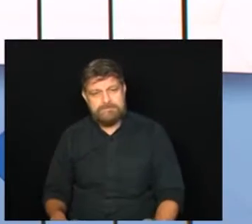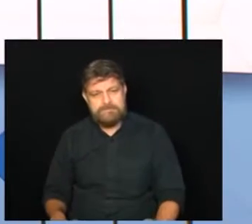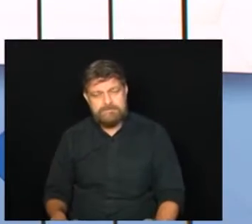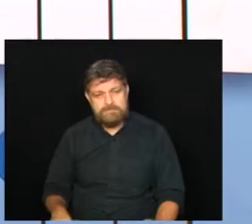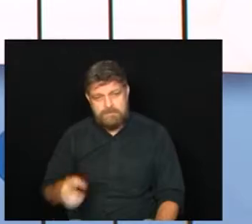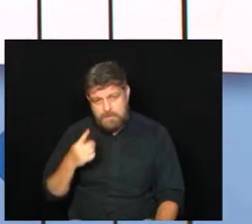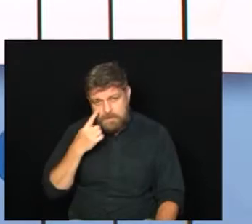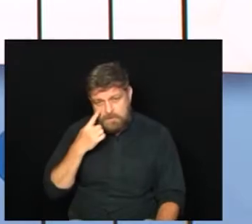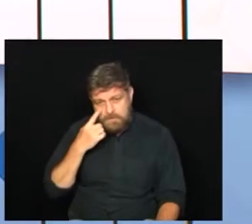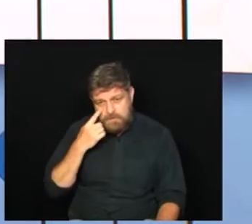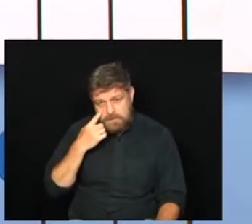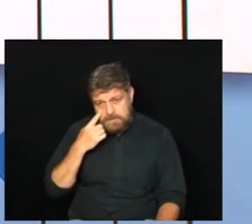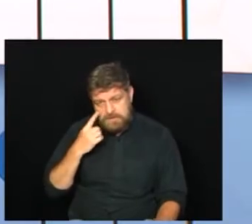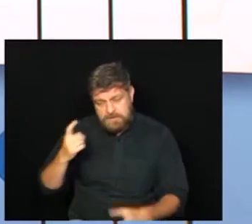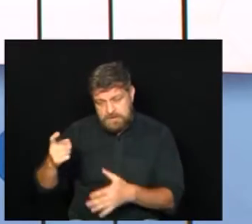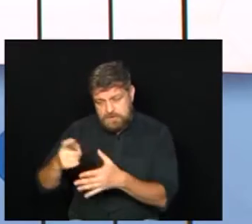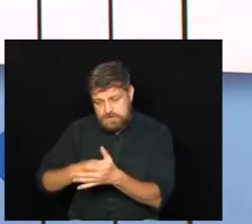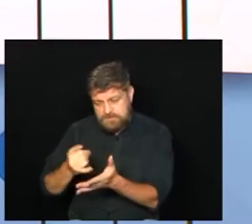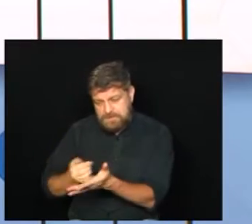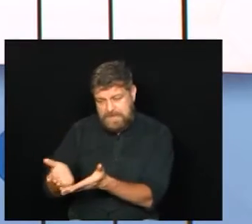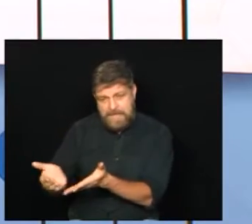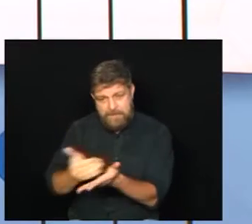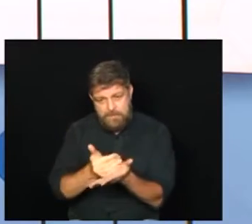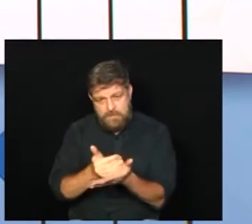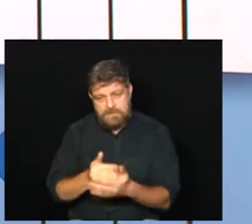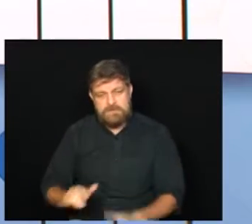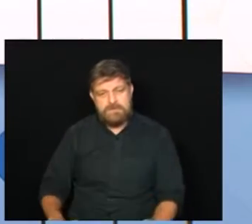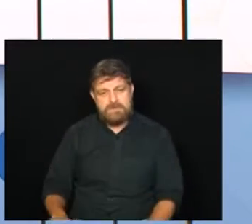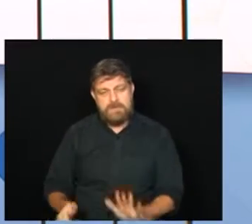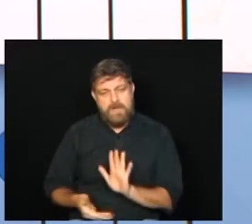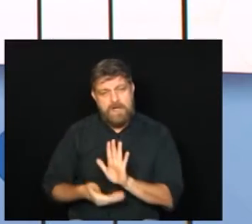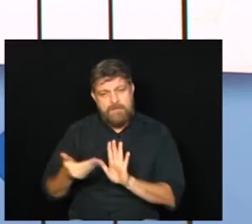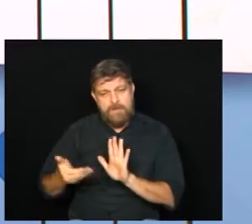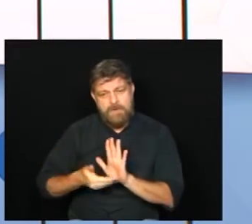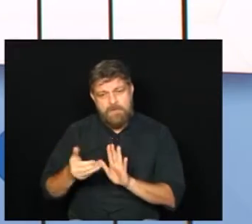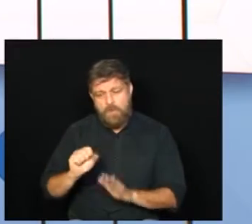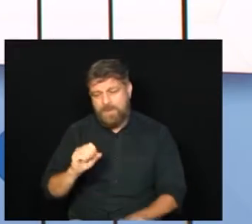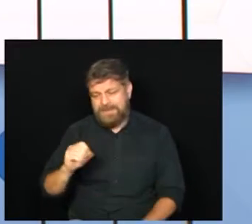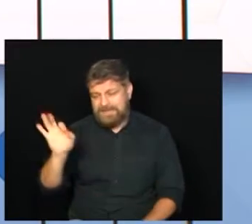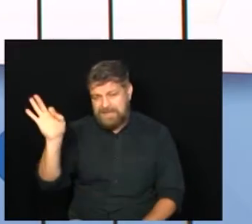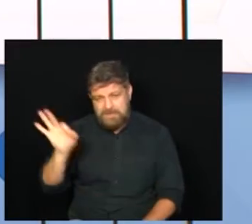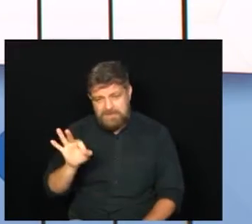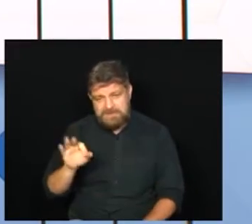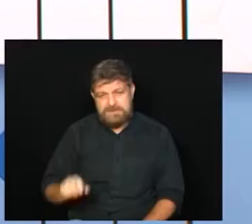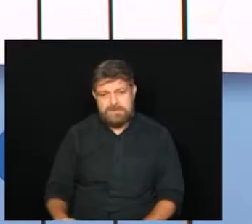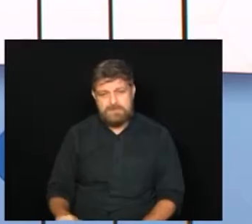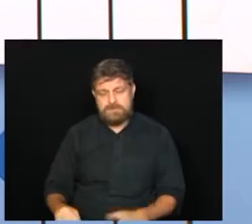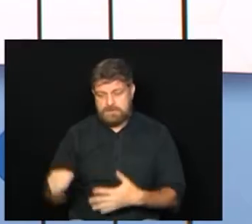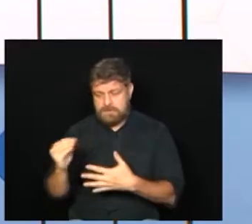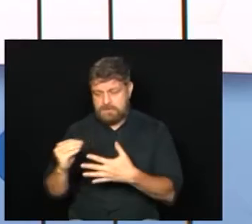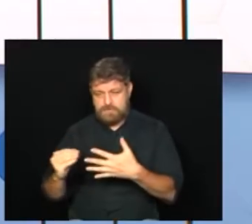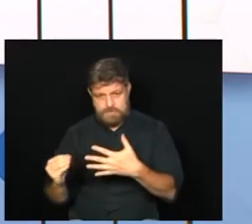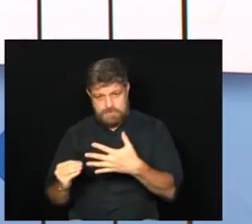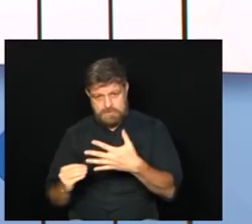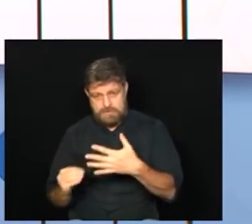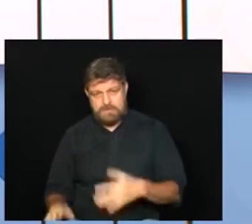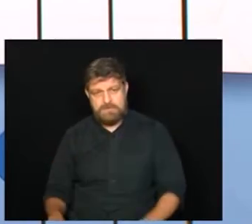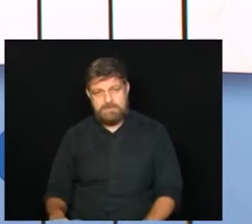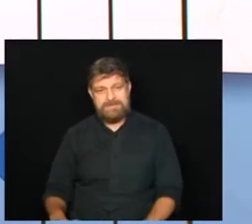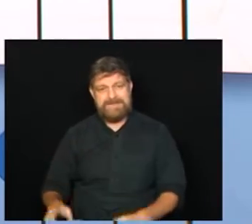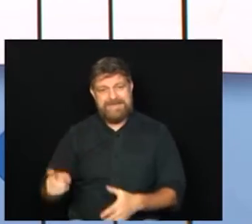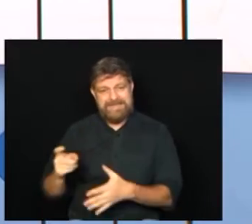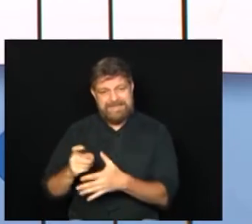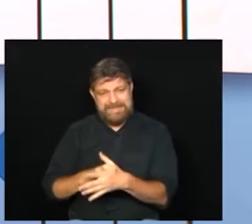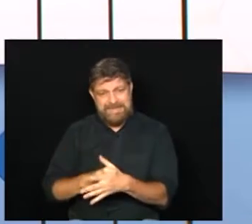Olha só, no caso das dívidas tributárias, os abatimentos chegarão a 80% do valor dos juros e multas para